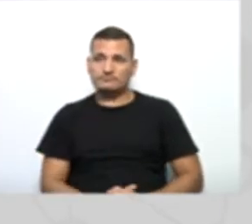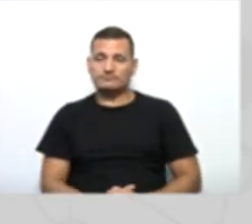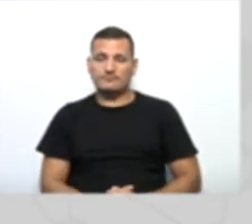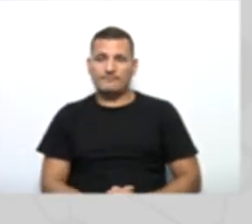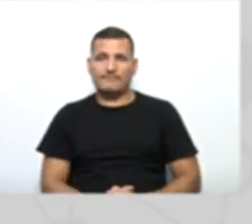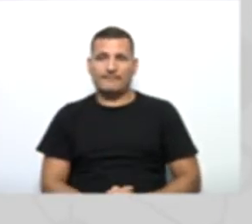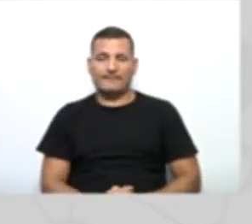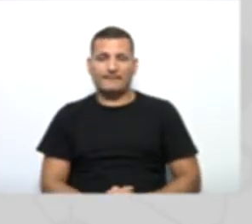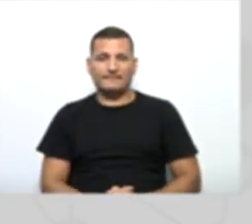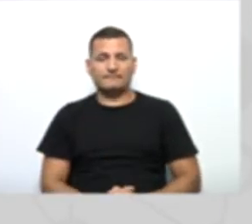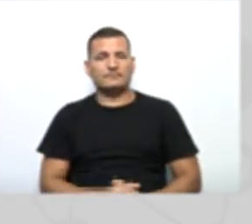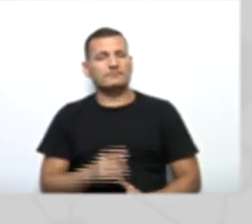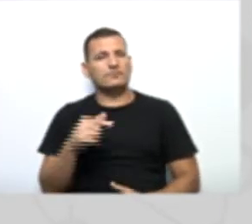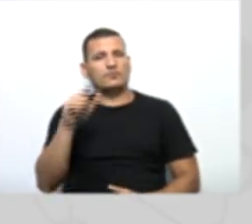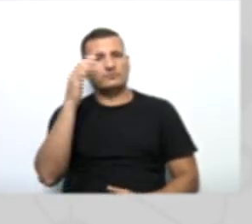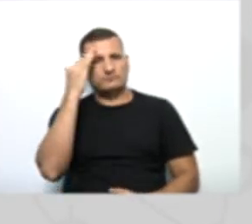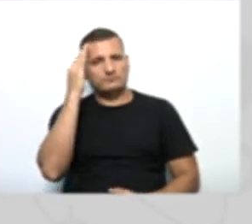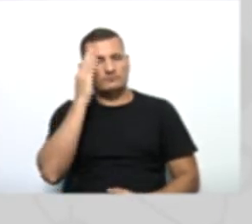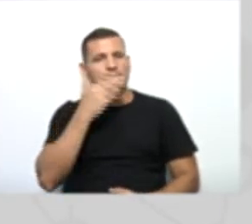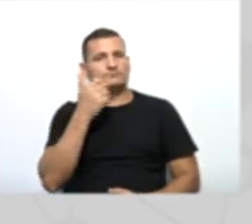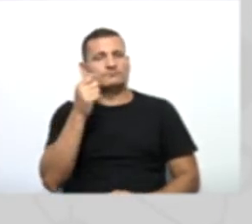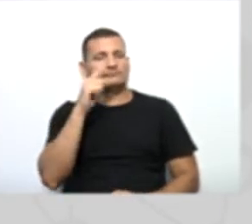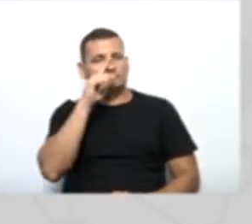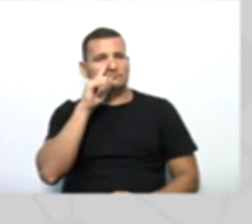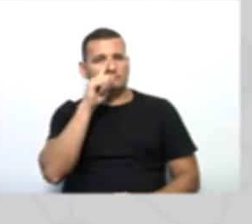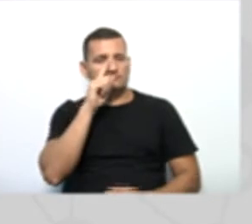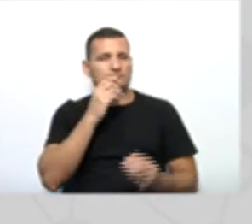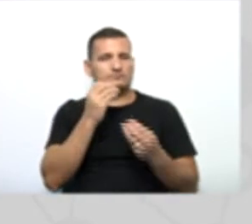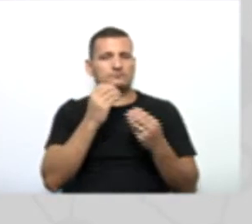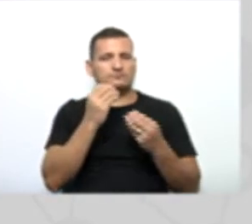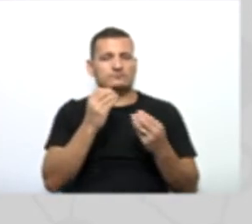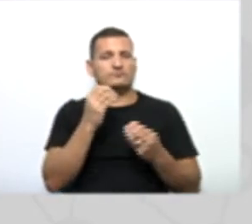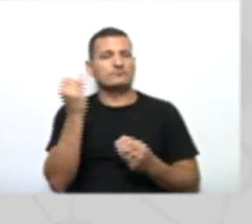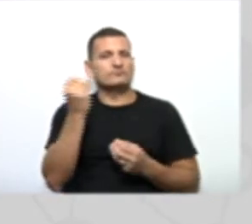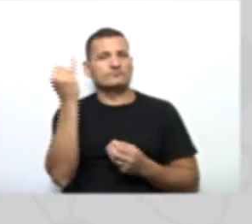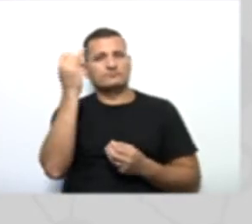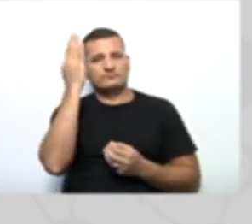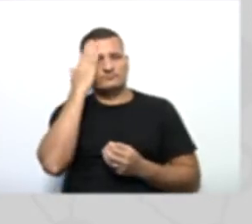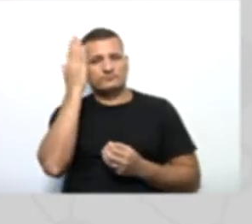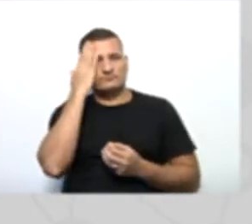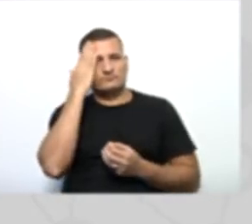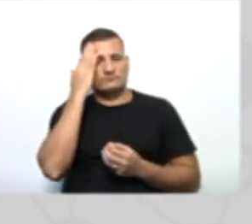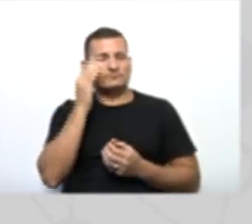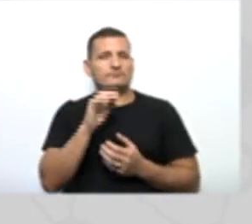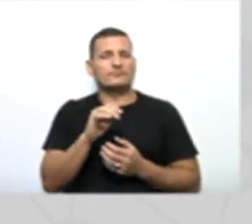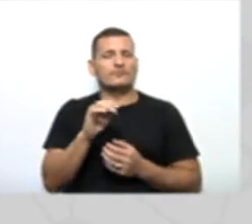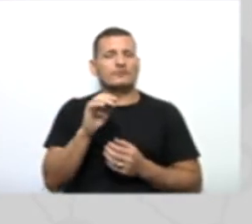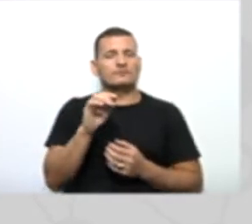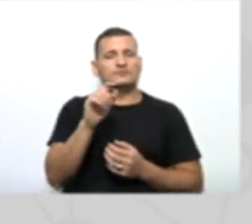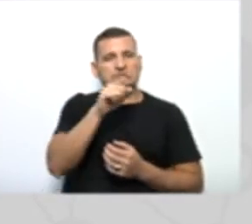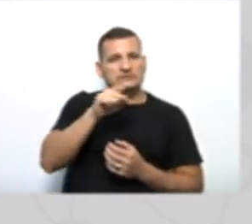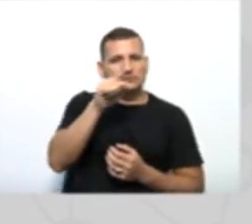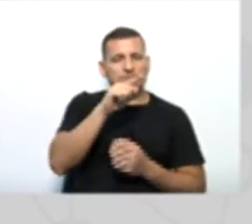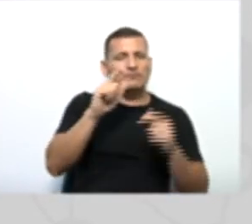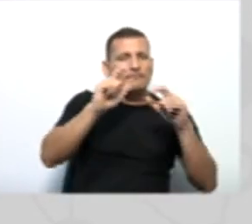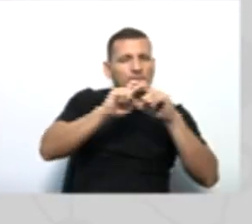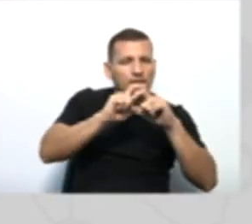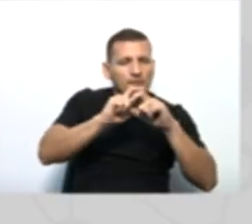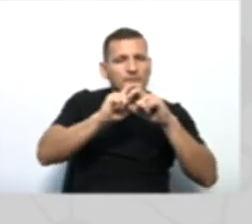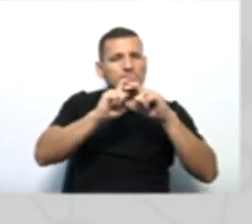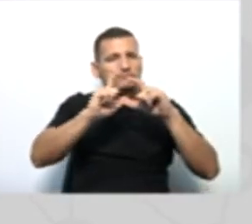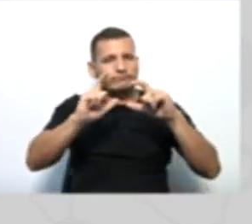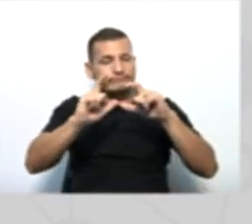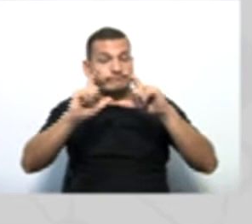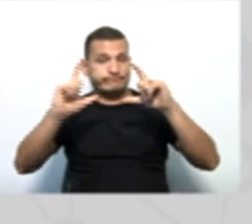Para que a gente possa entender melhor esse riscozinho, a importância do tamanho do círculo, não é? E a incidência do risco